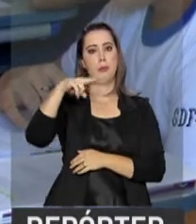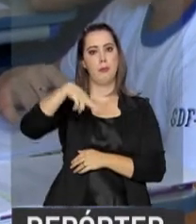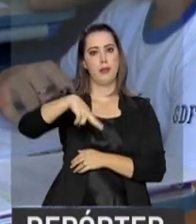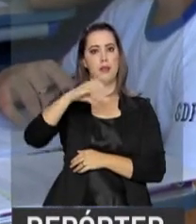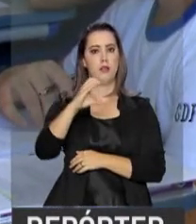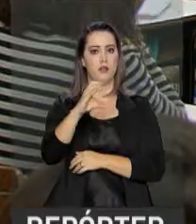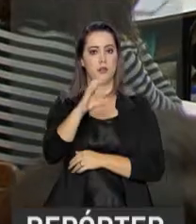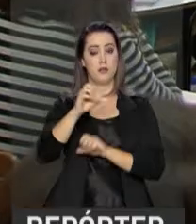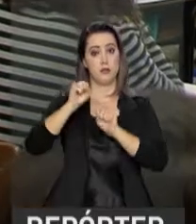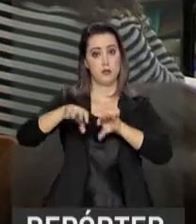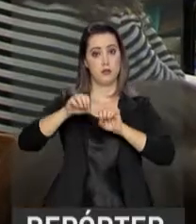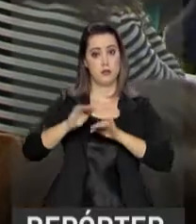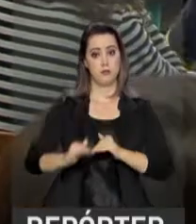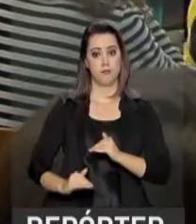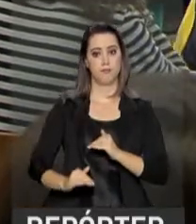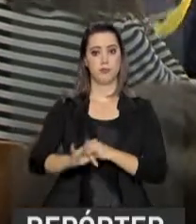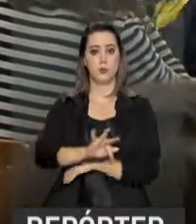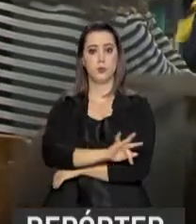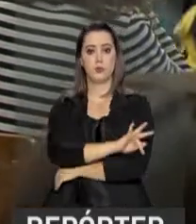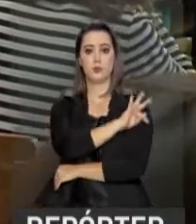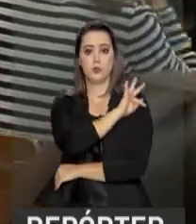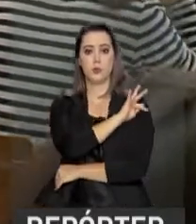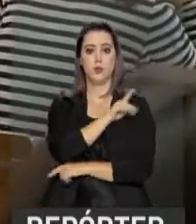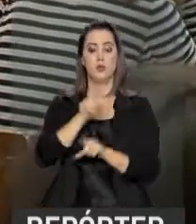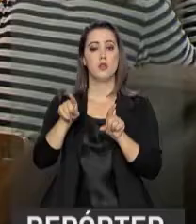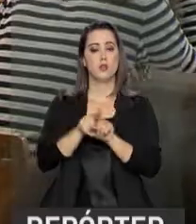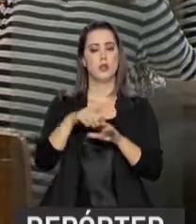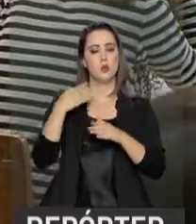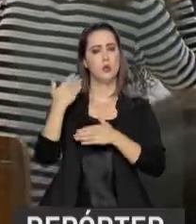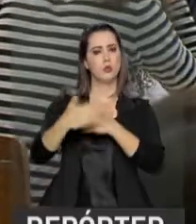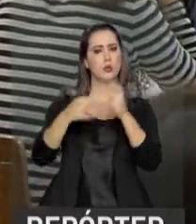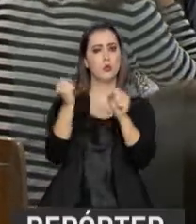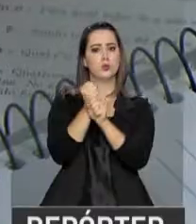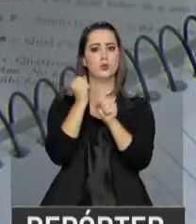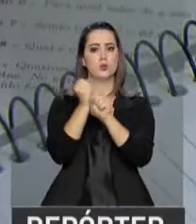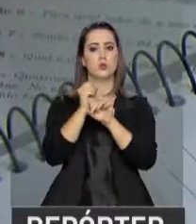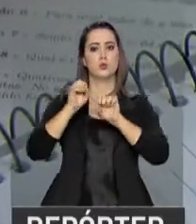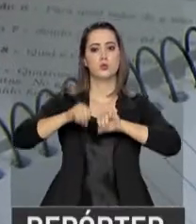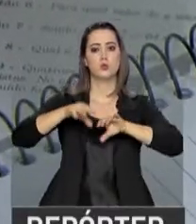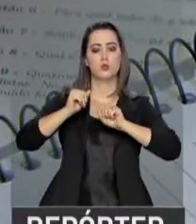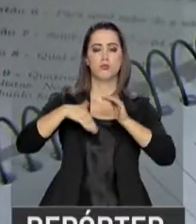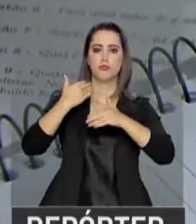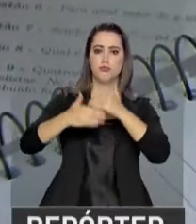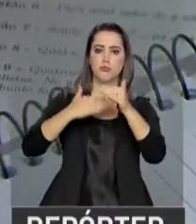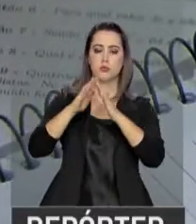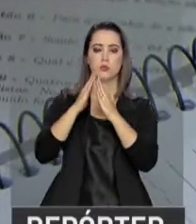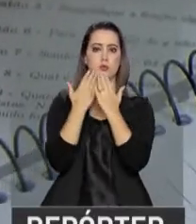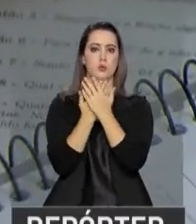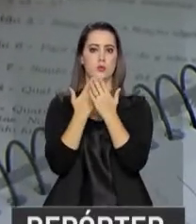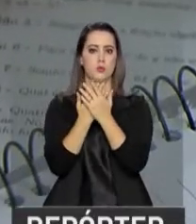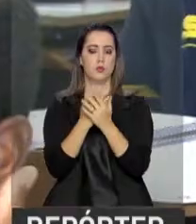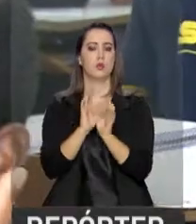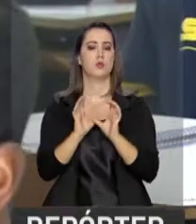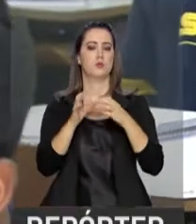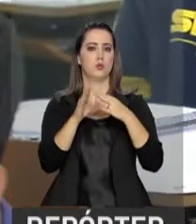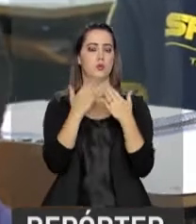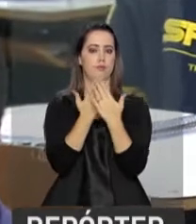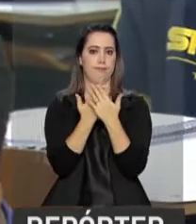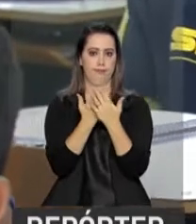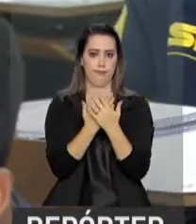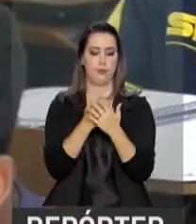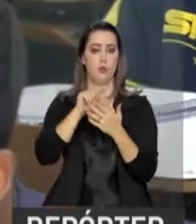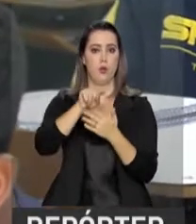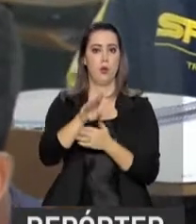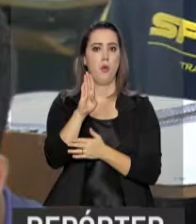ensino fundamental, que servirá de parâmetro para a construção dos currículos pelas escolas e redes de ensino. Com o